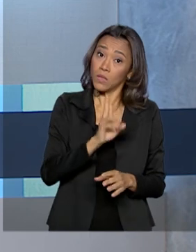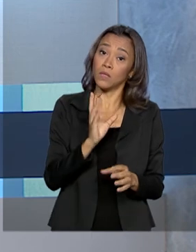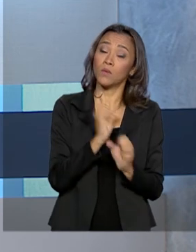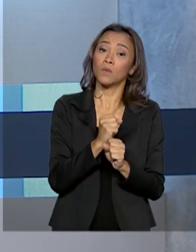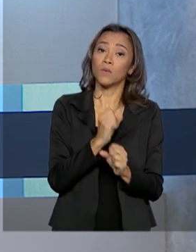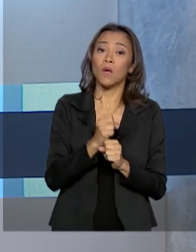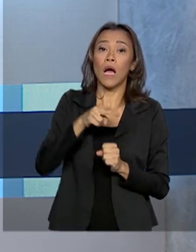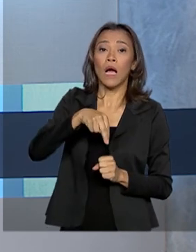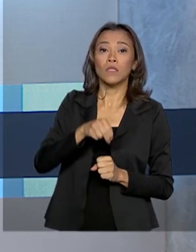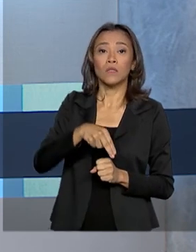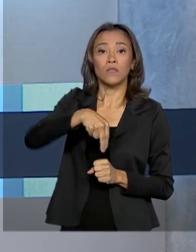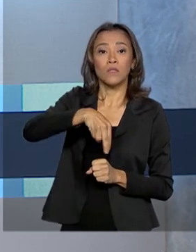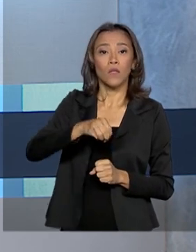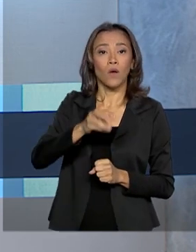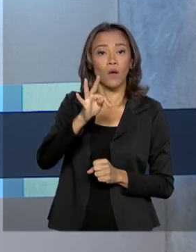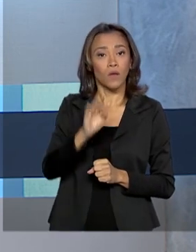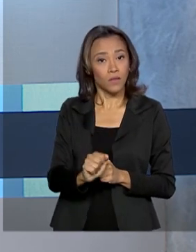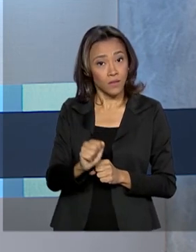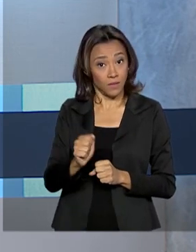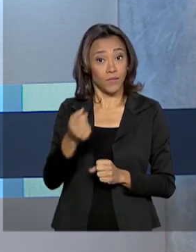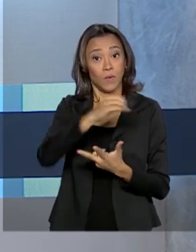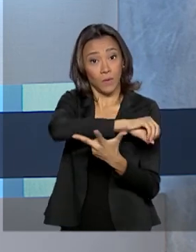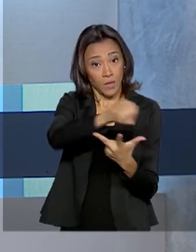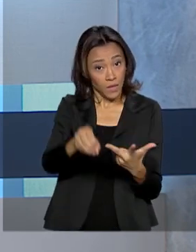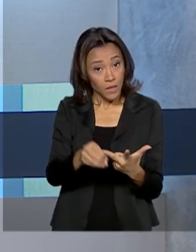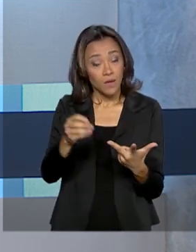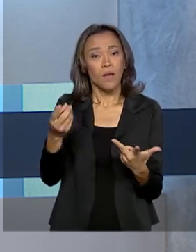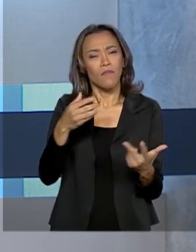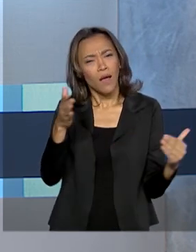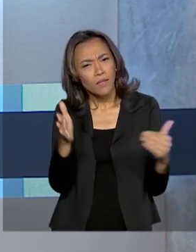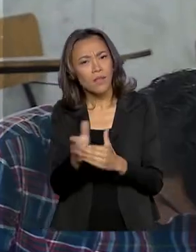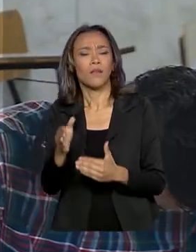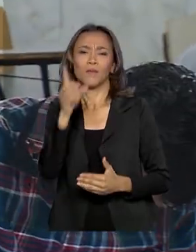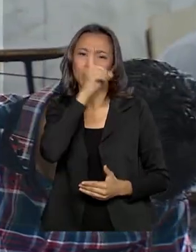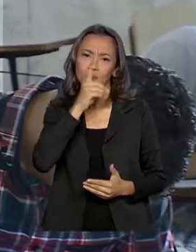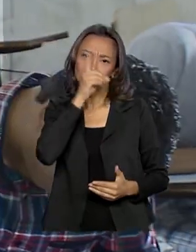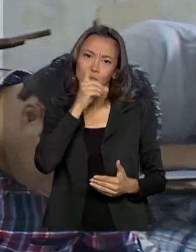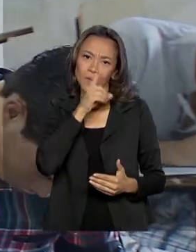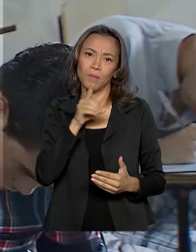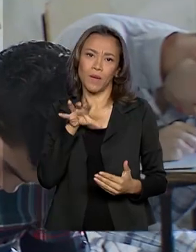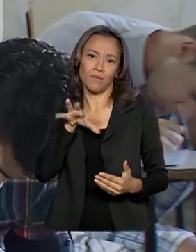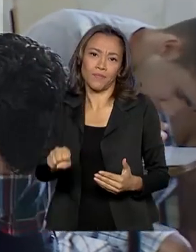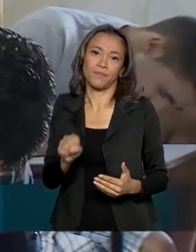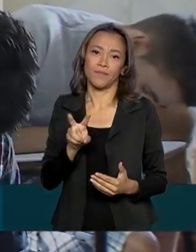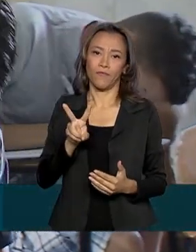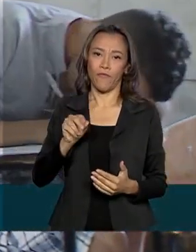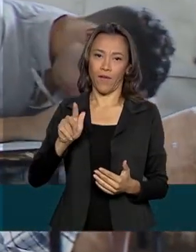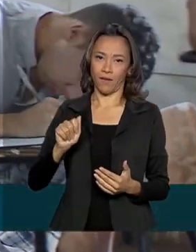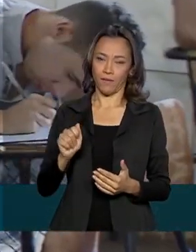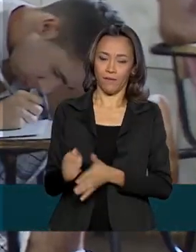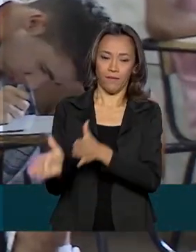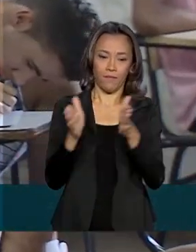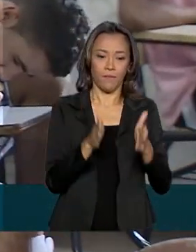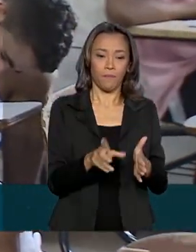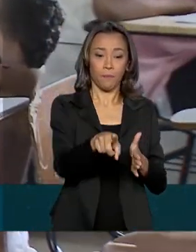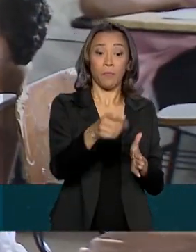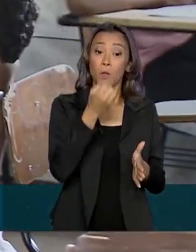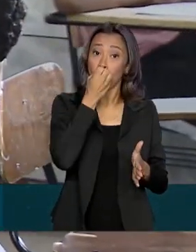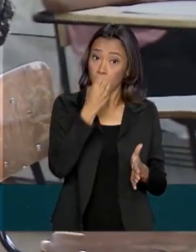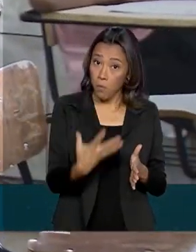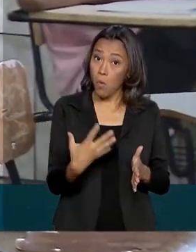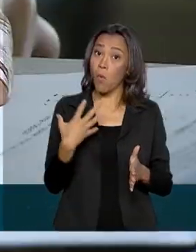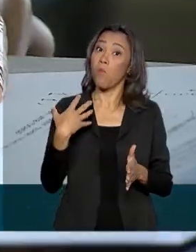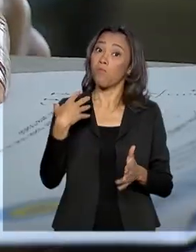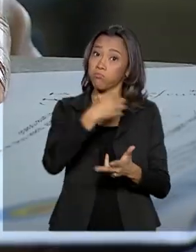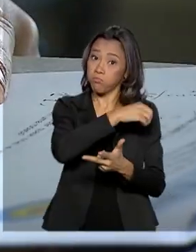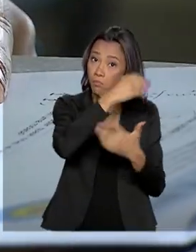O prazo para concorrer a uma vaga vai até o próximo domingo. O bom desempenho no Enem é critério para